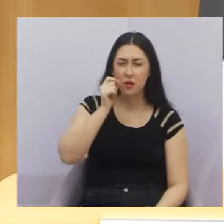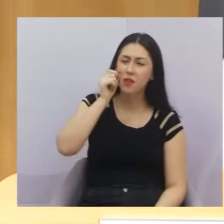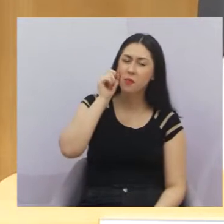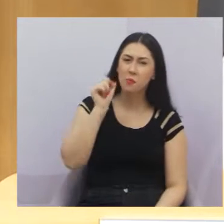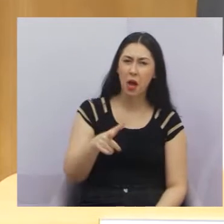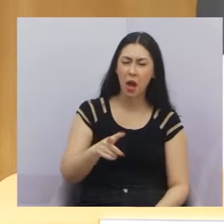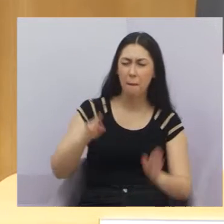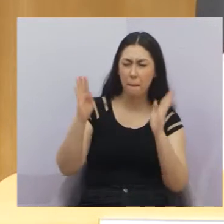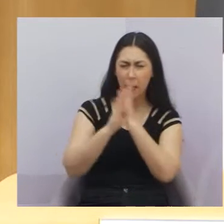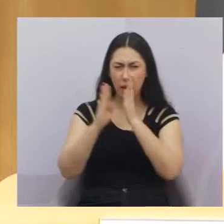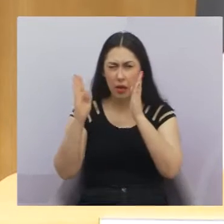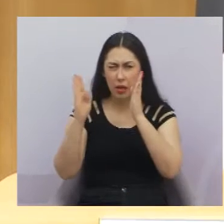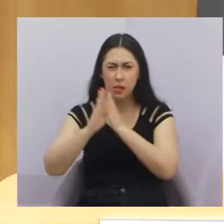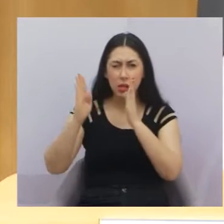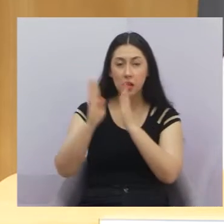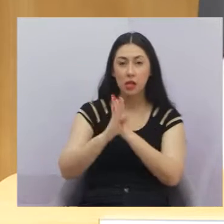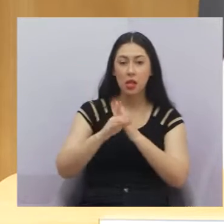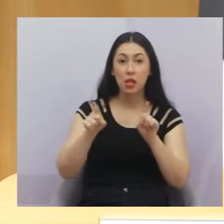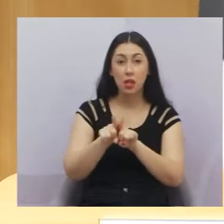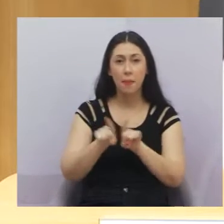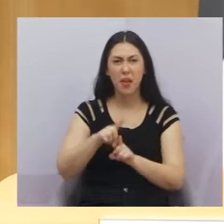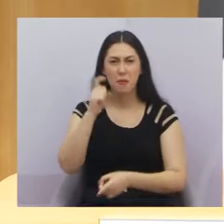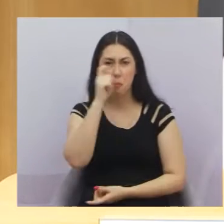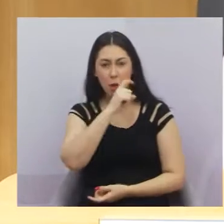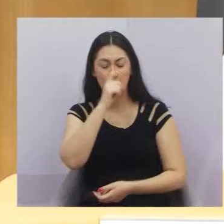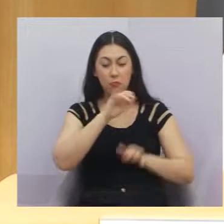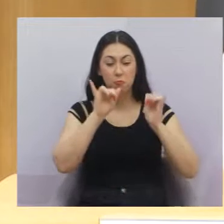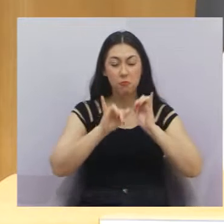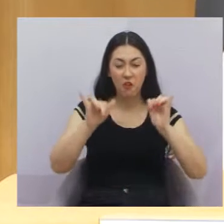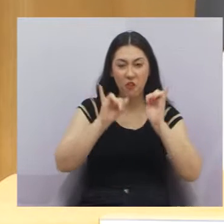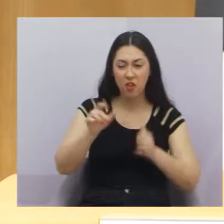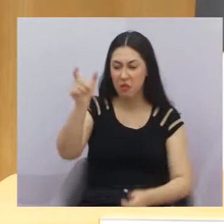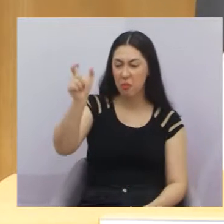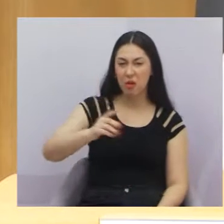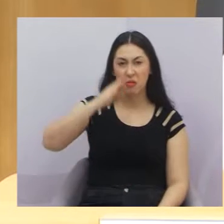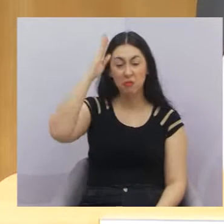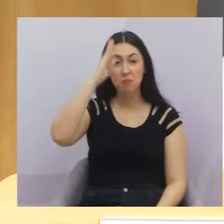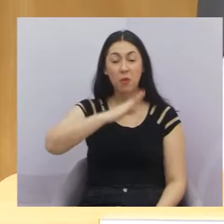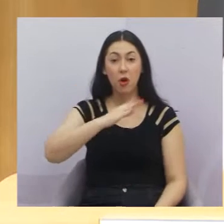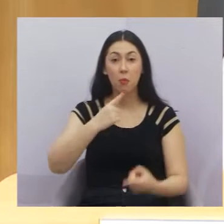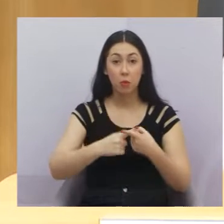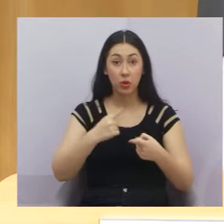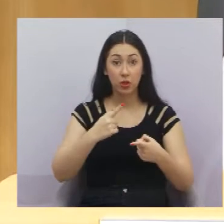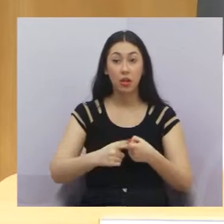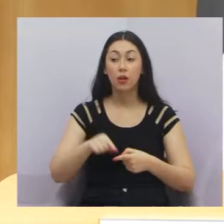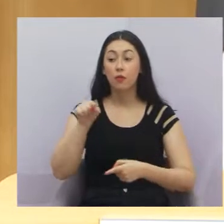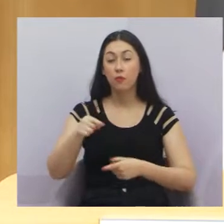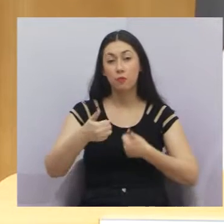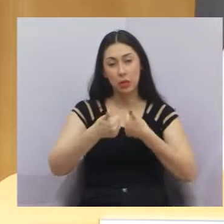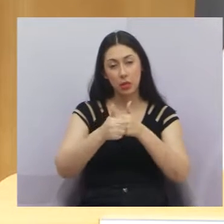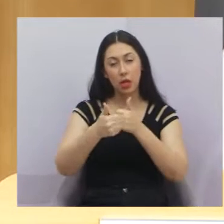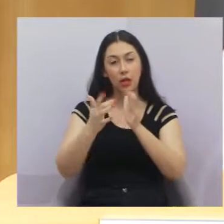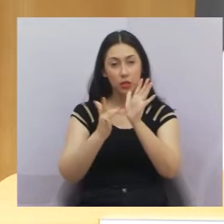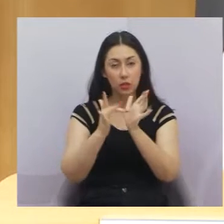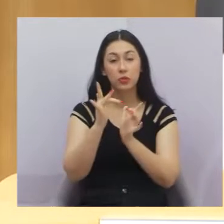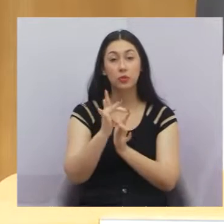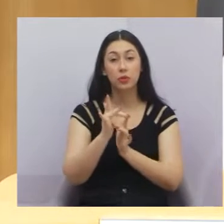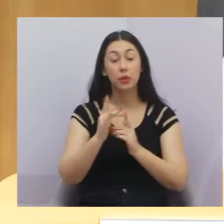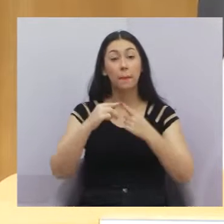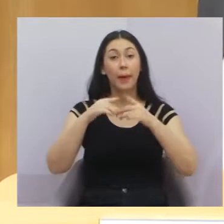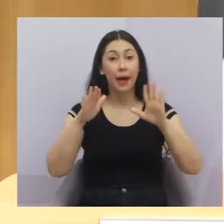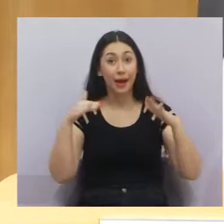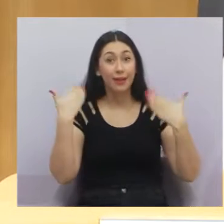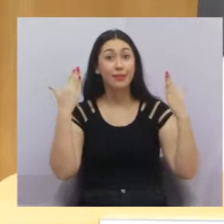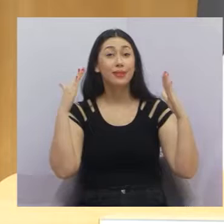e vos perseguirem, e mentindo disserem todo o mal contra vós, por causa de mim. Alegrai-vos